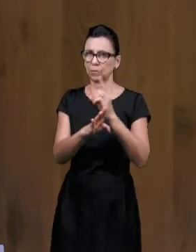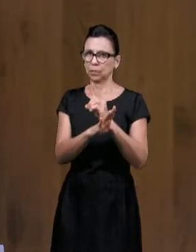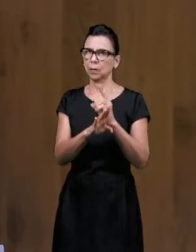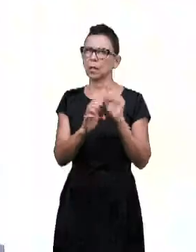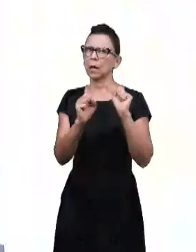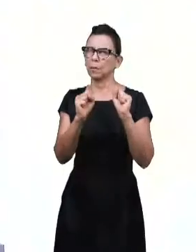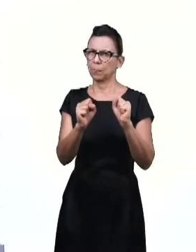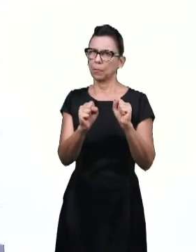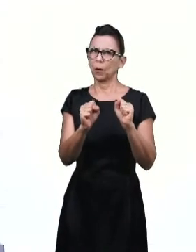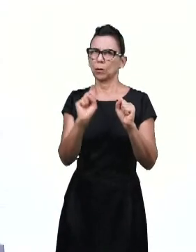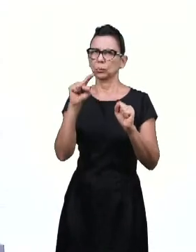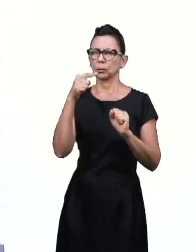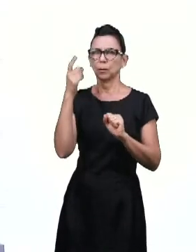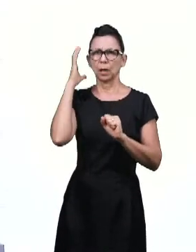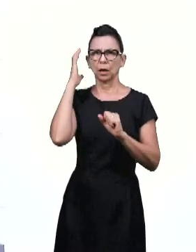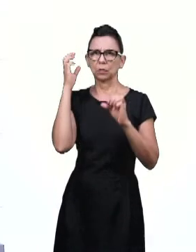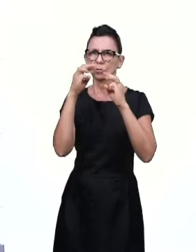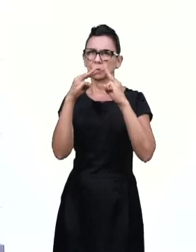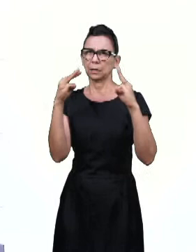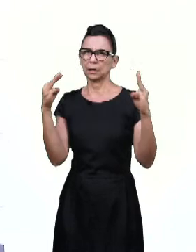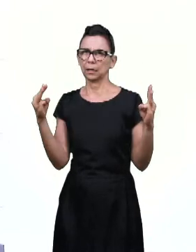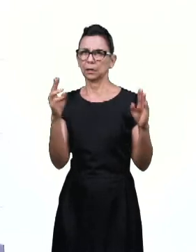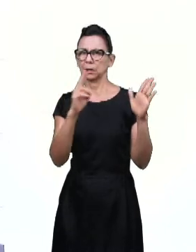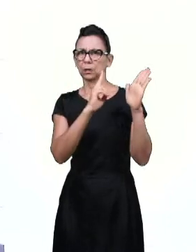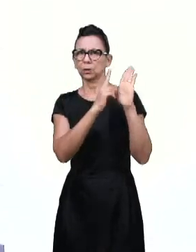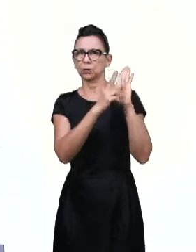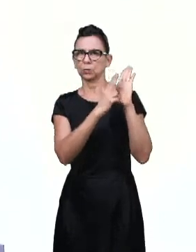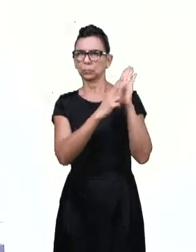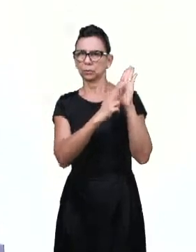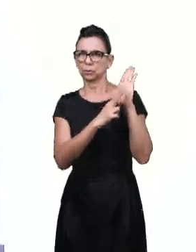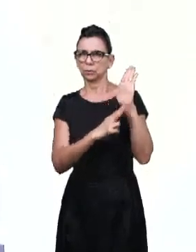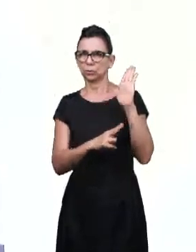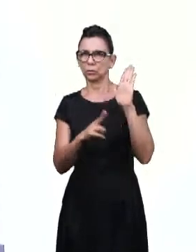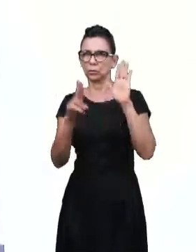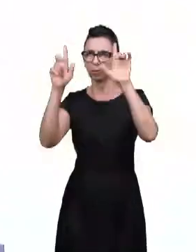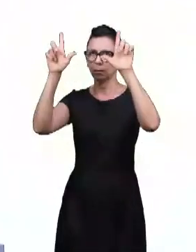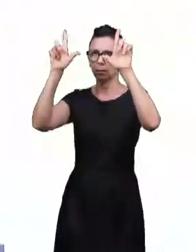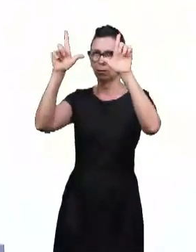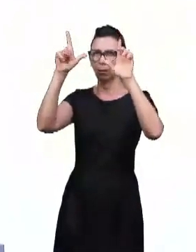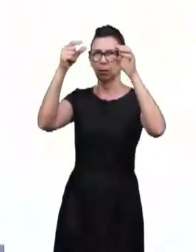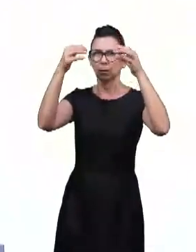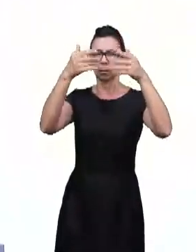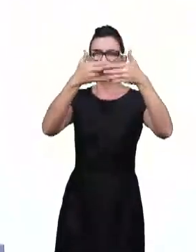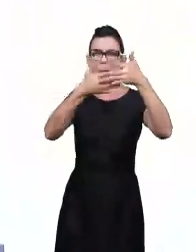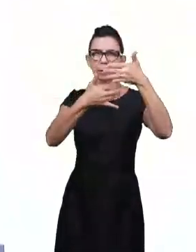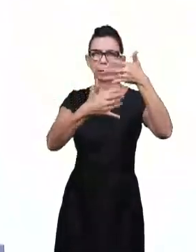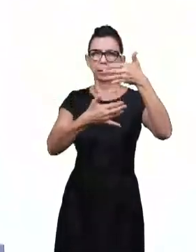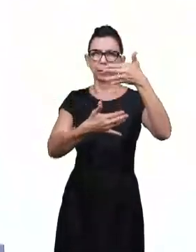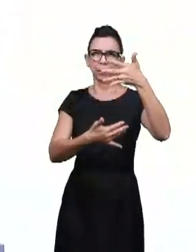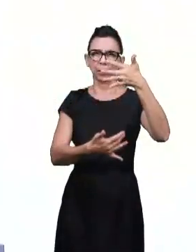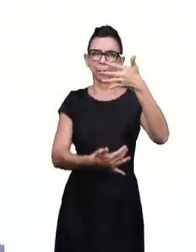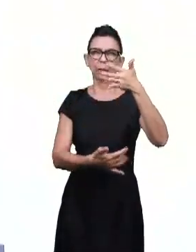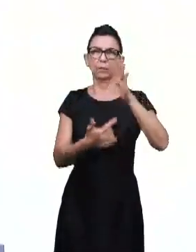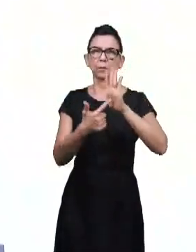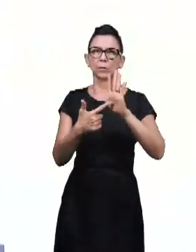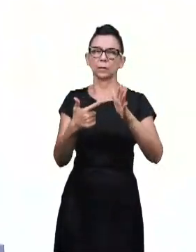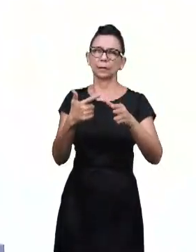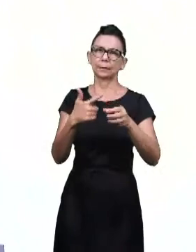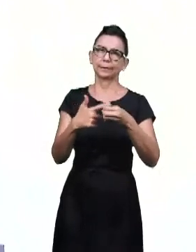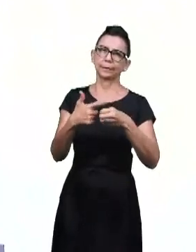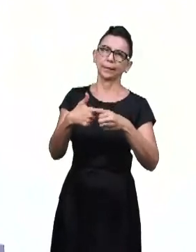na Rádio Manaim, ou seja, os seus nomes, né? Ali citados com as cidades onde moram, o estado,